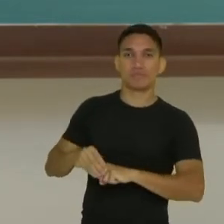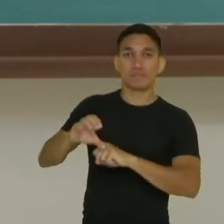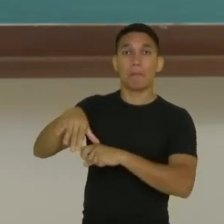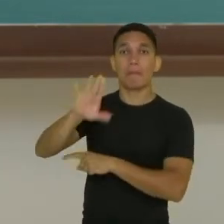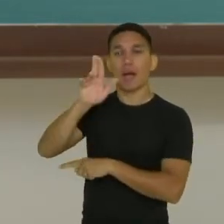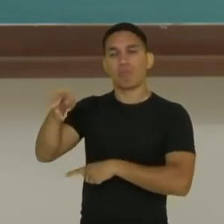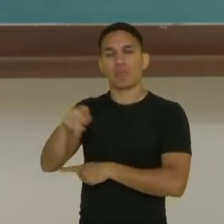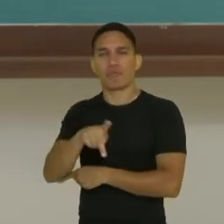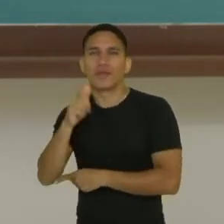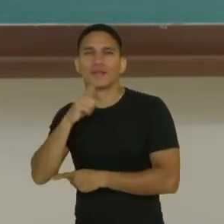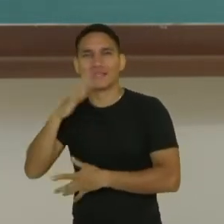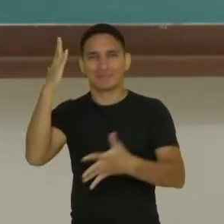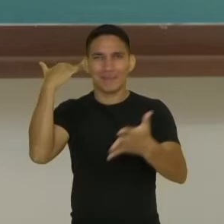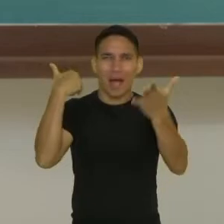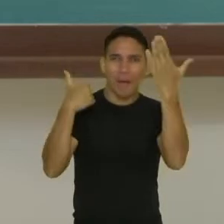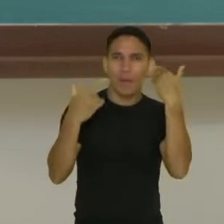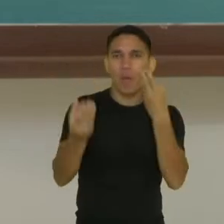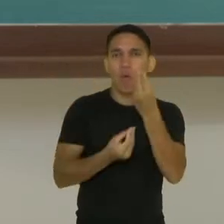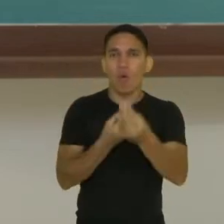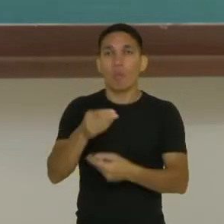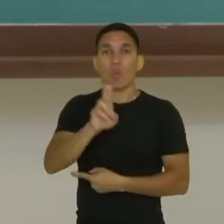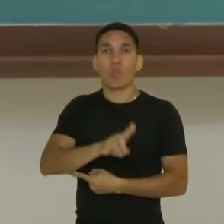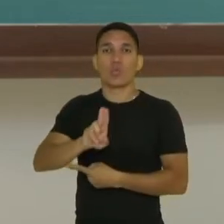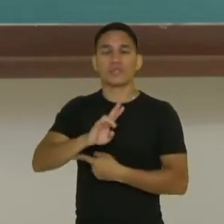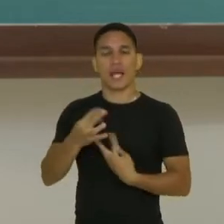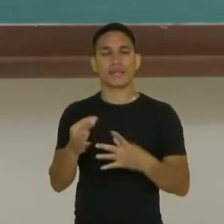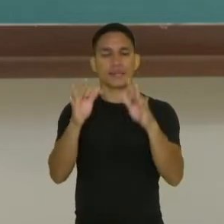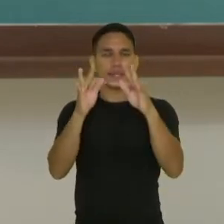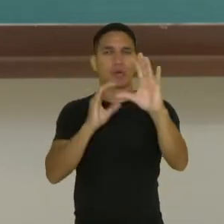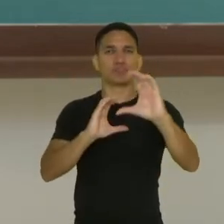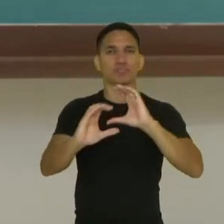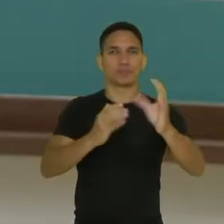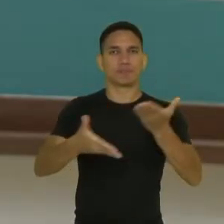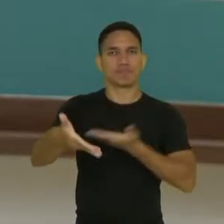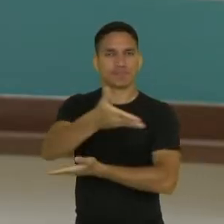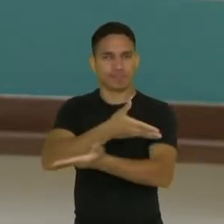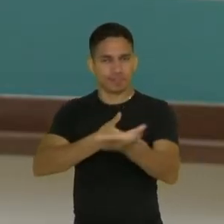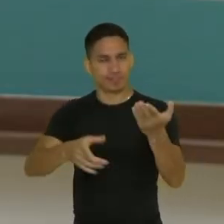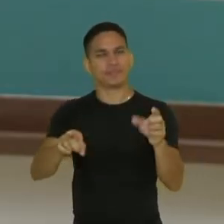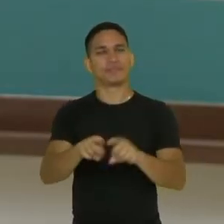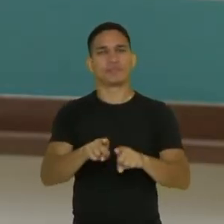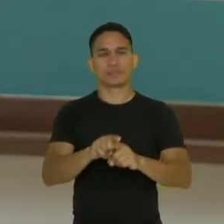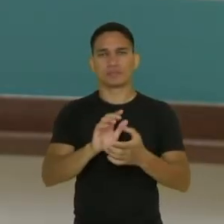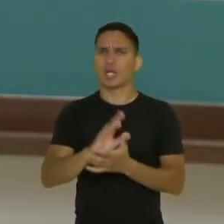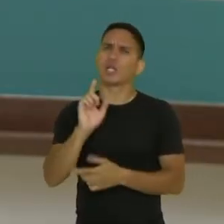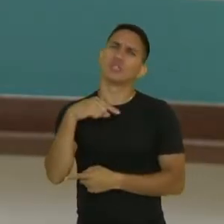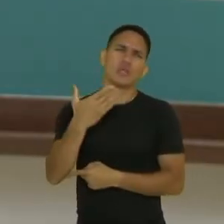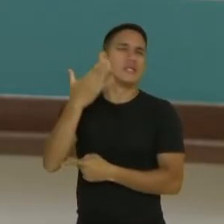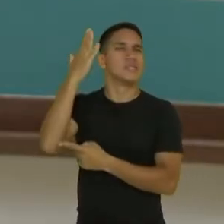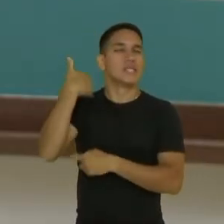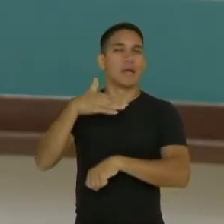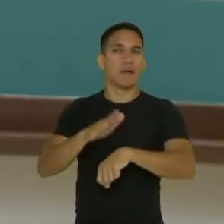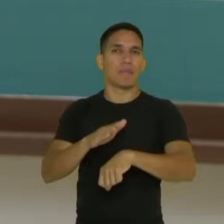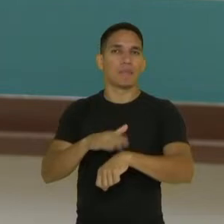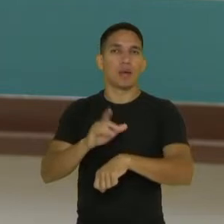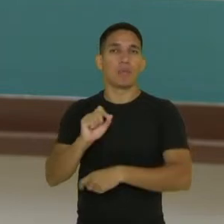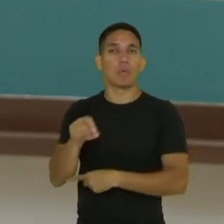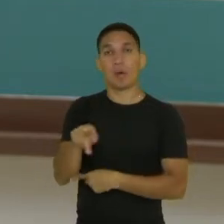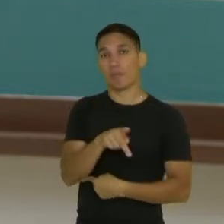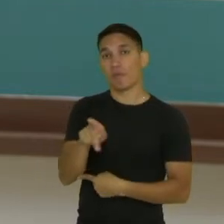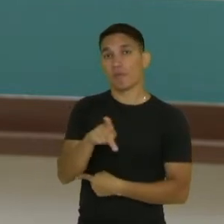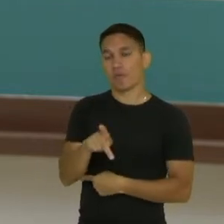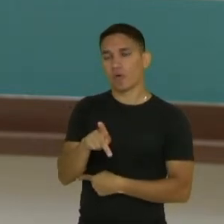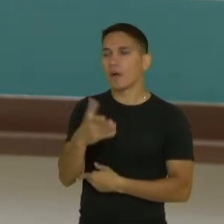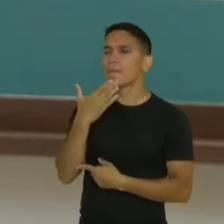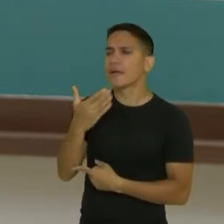as tecnologias digitais de informação e comunicação, né? A gente sabe que no momento que o professor solicita que o estudante faça